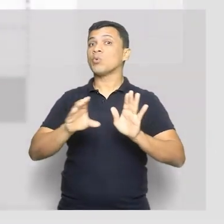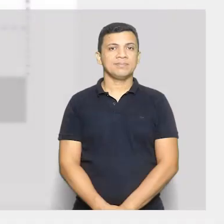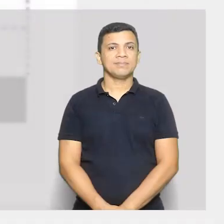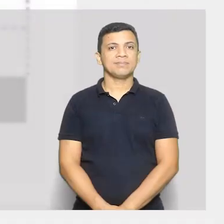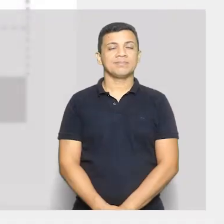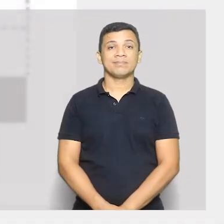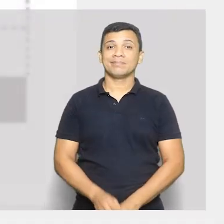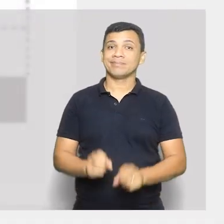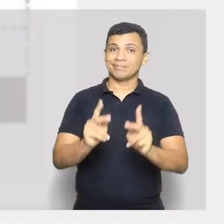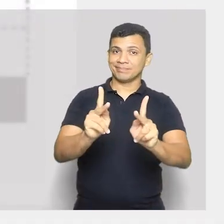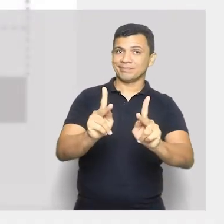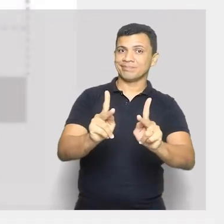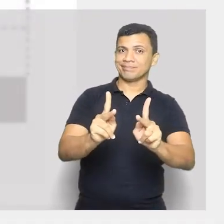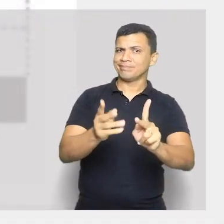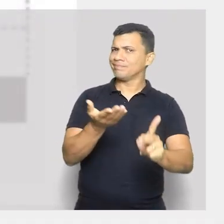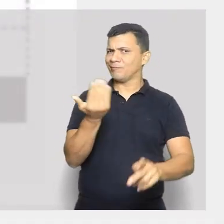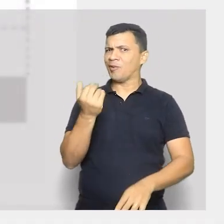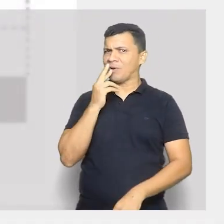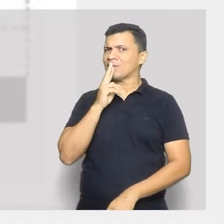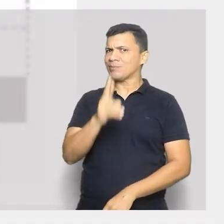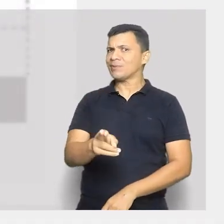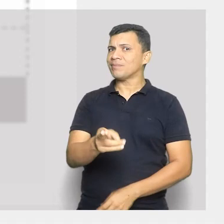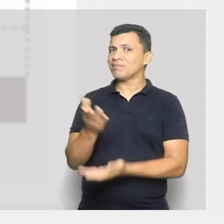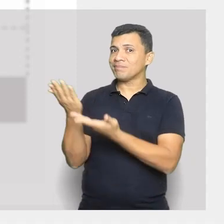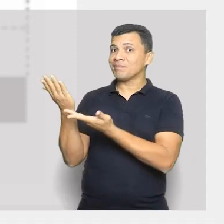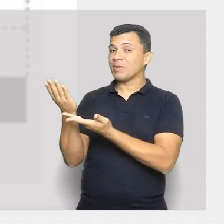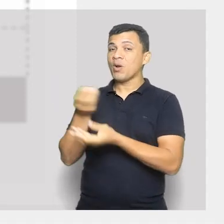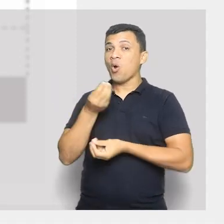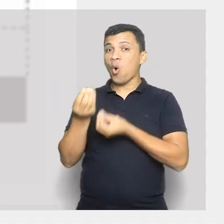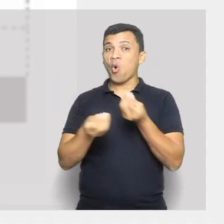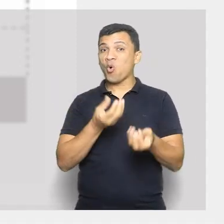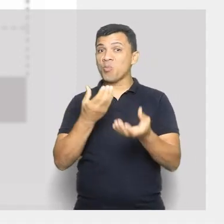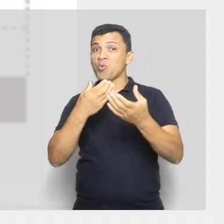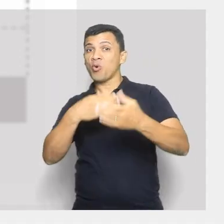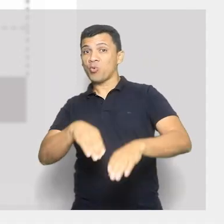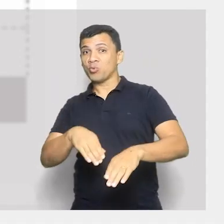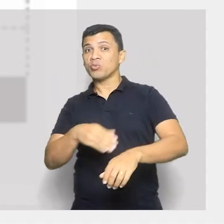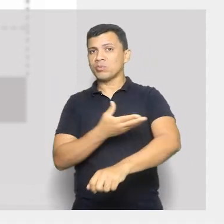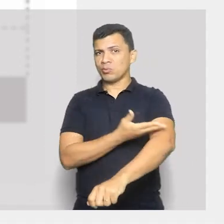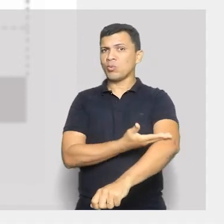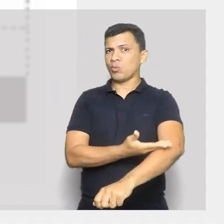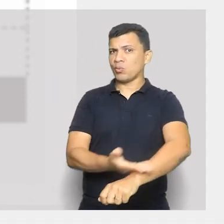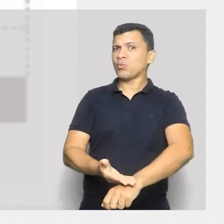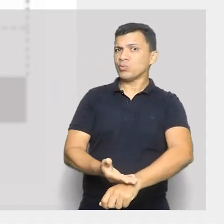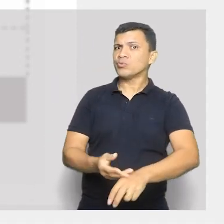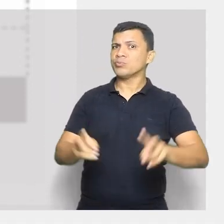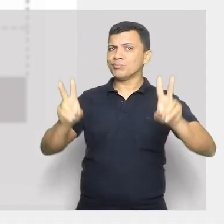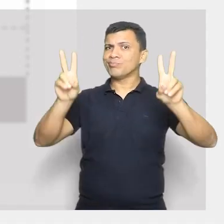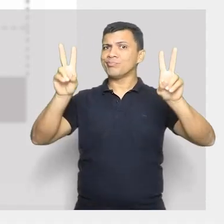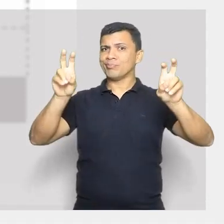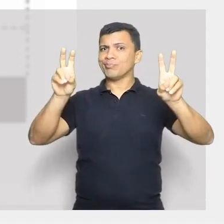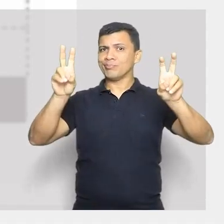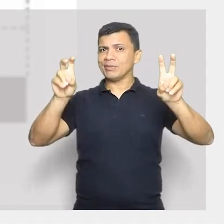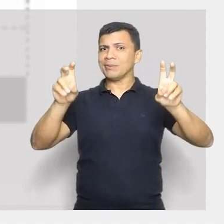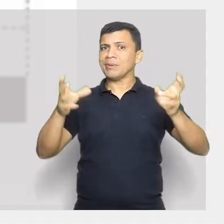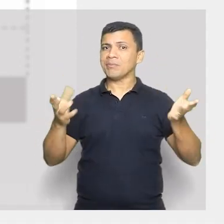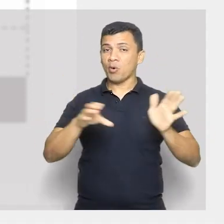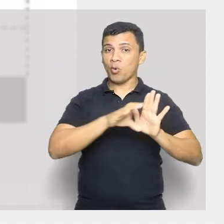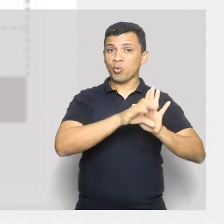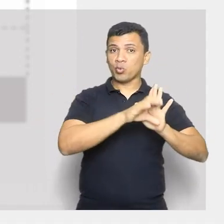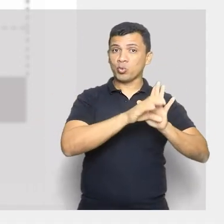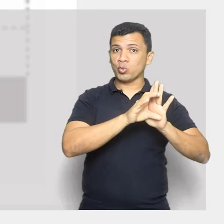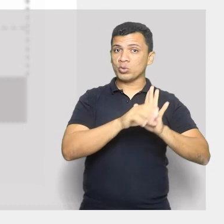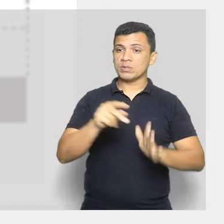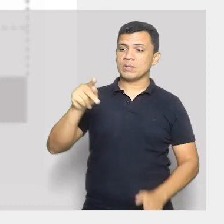conceito, né? Ok, pessoal? Então vamos resolver as questões, vamos ver como é que os concursos eles costumam, né, abordar esse conceito de